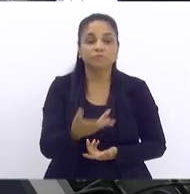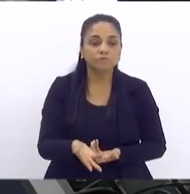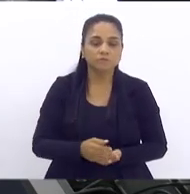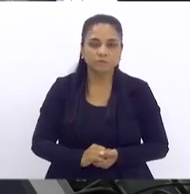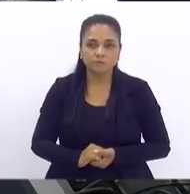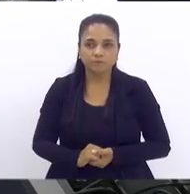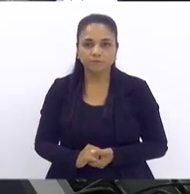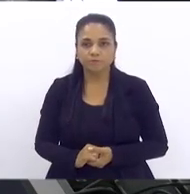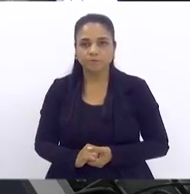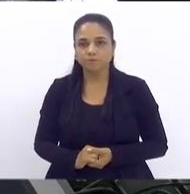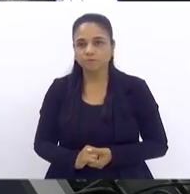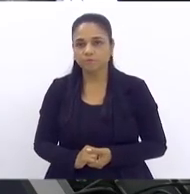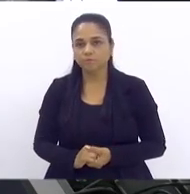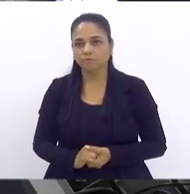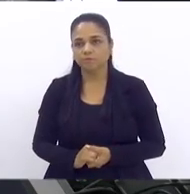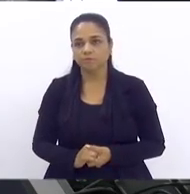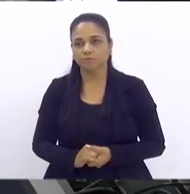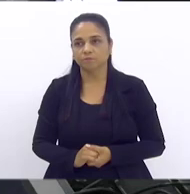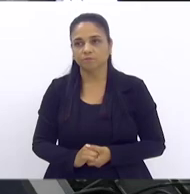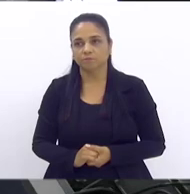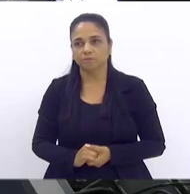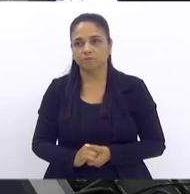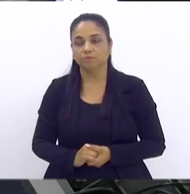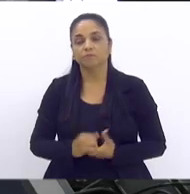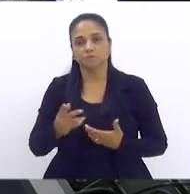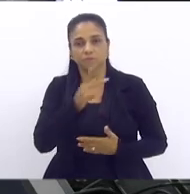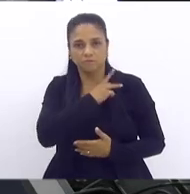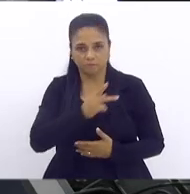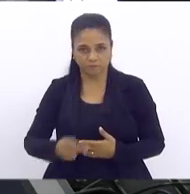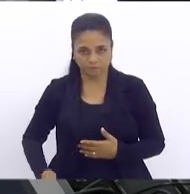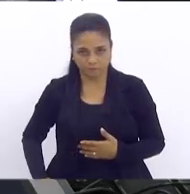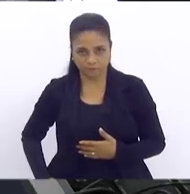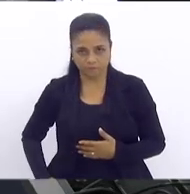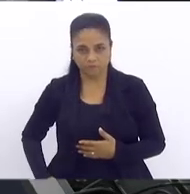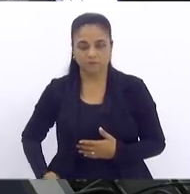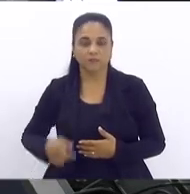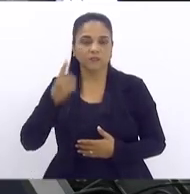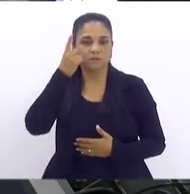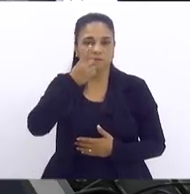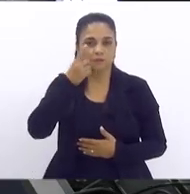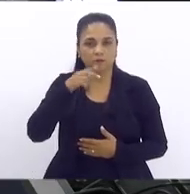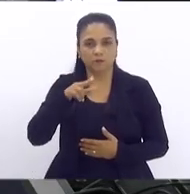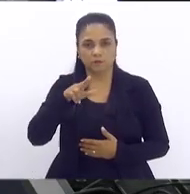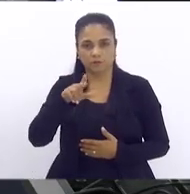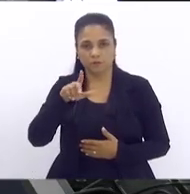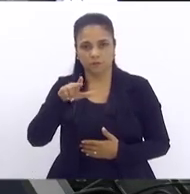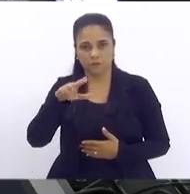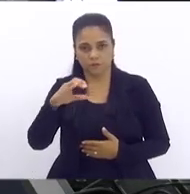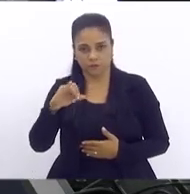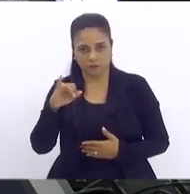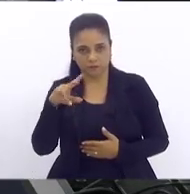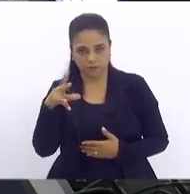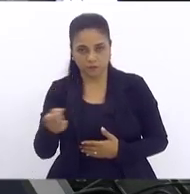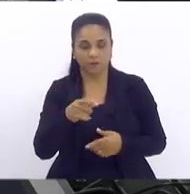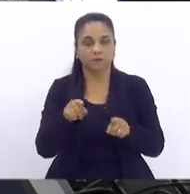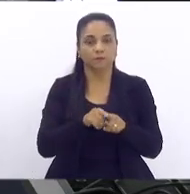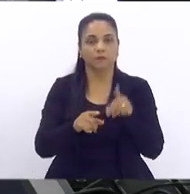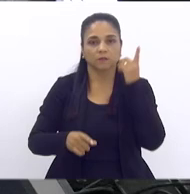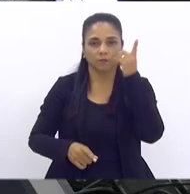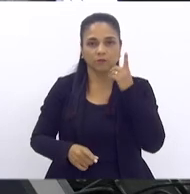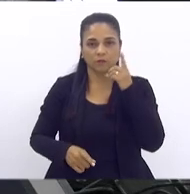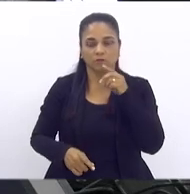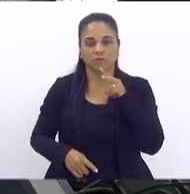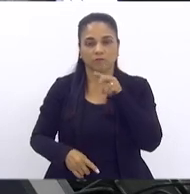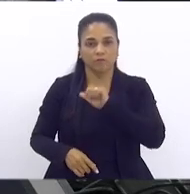estranho. Você vai falar, chefe? Senhor presidente, deputada Lucinha, deputado Valdo Ceasa, deputado Jorge Felipe